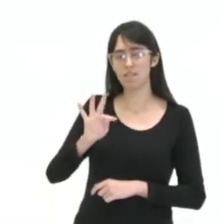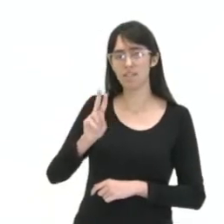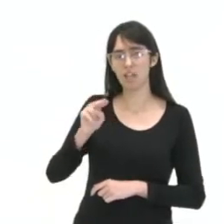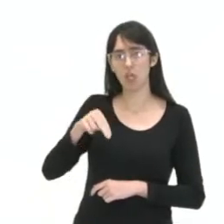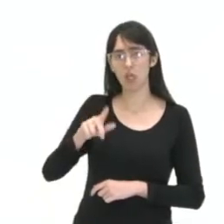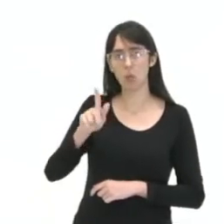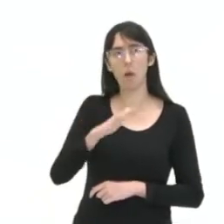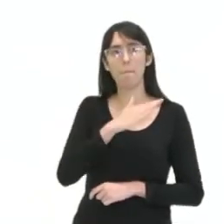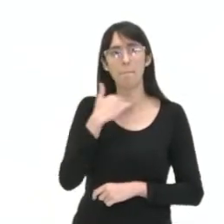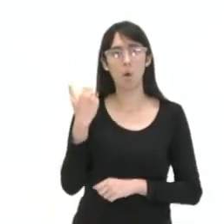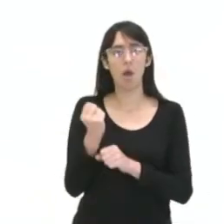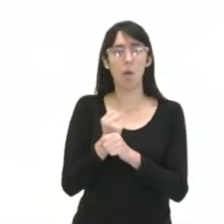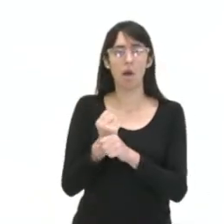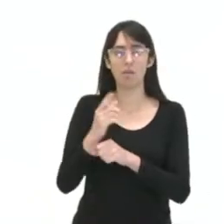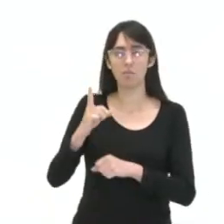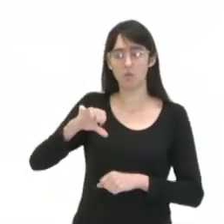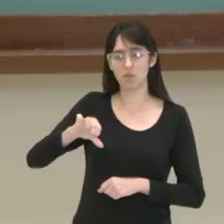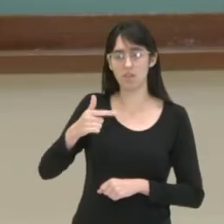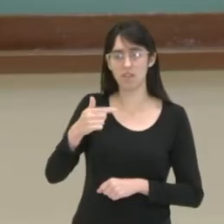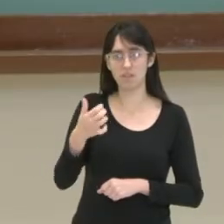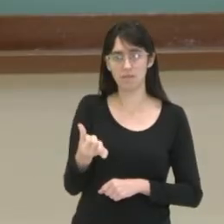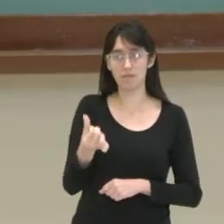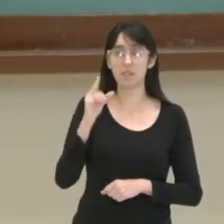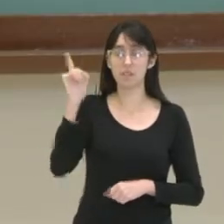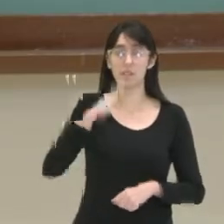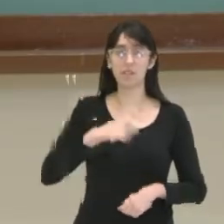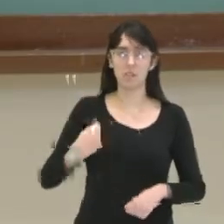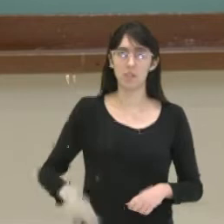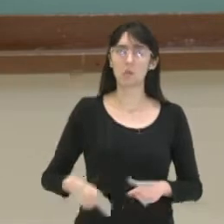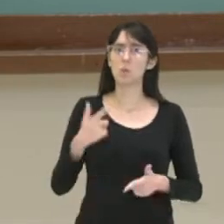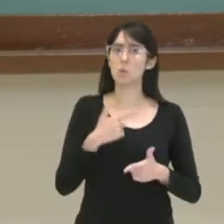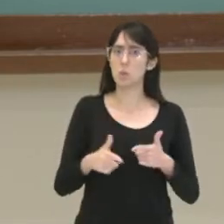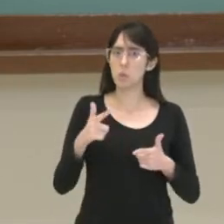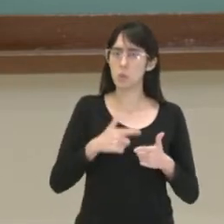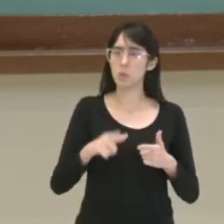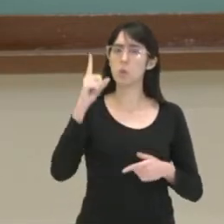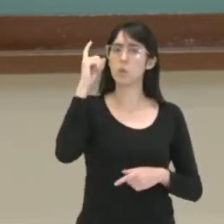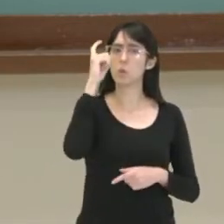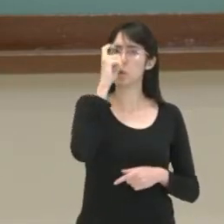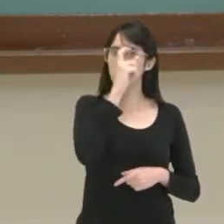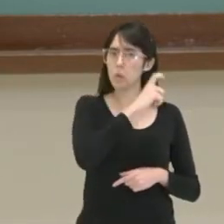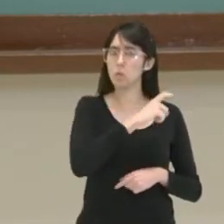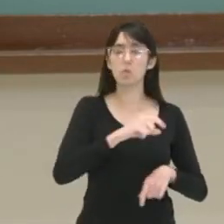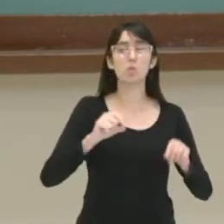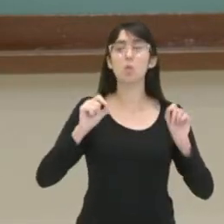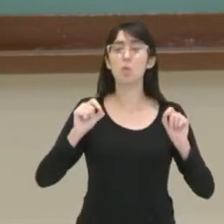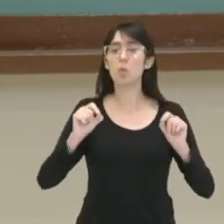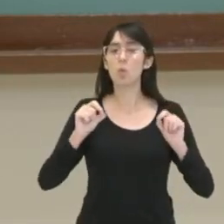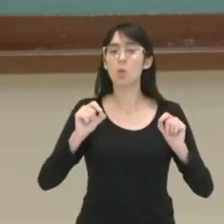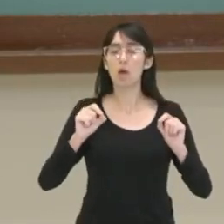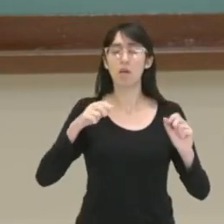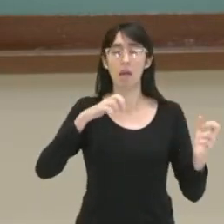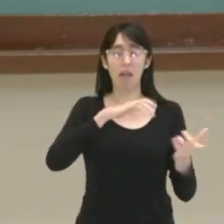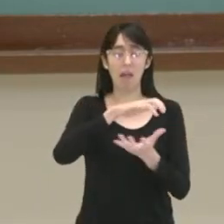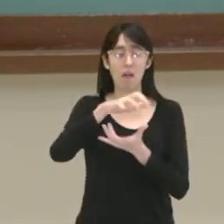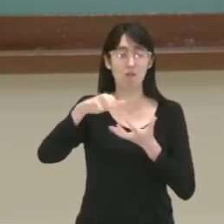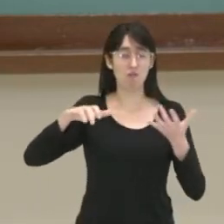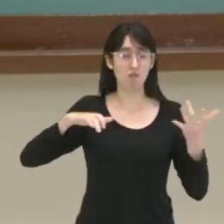a China vive um momento bem complicado da história, que ficou conhecido como a Grande